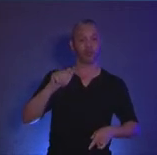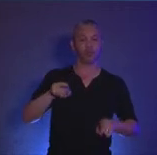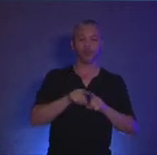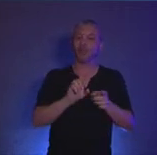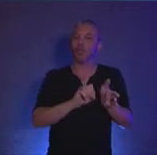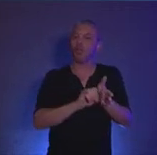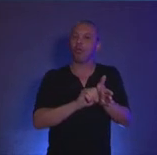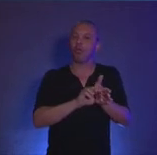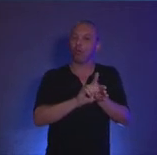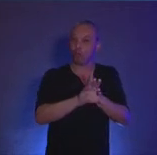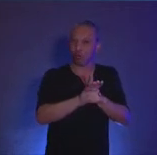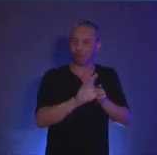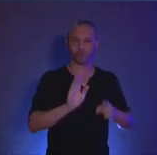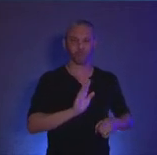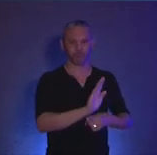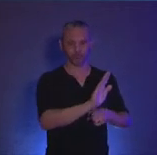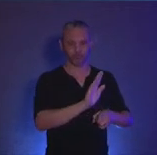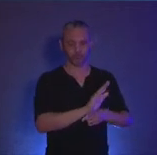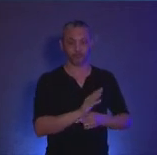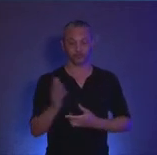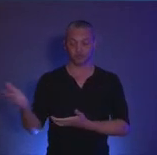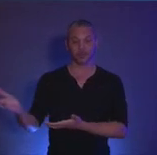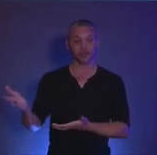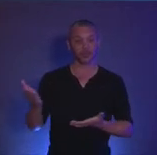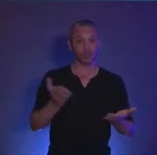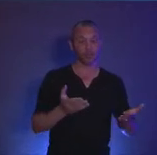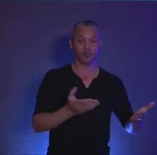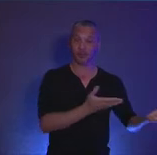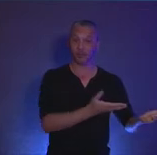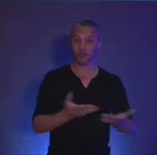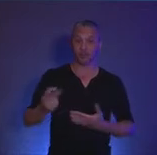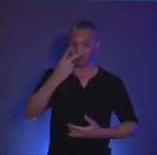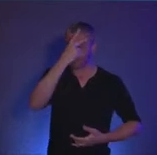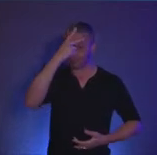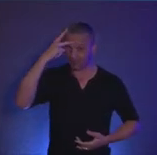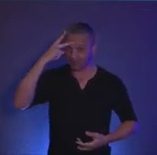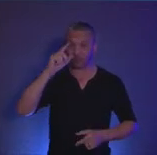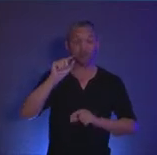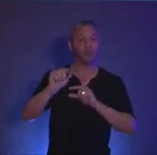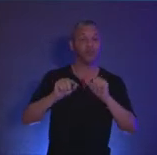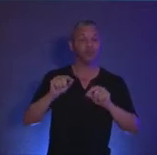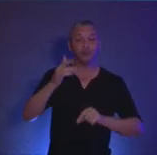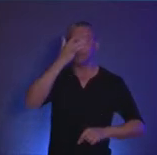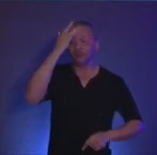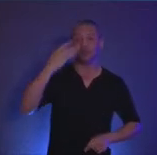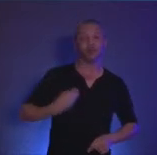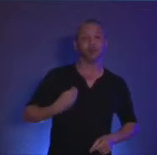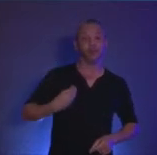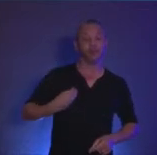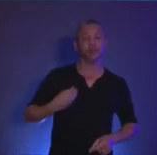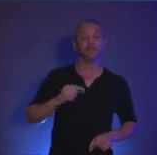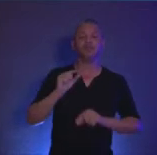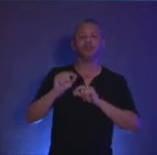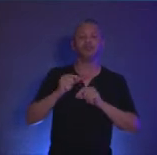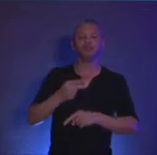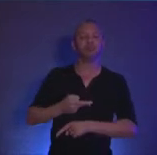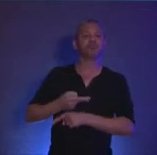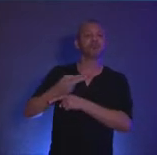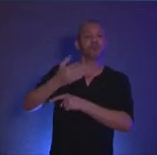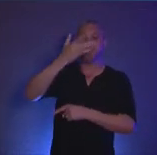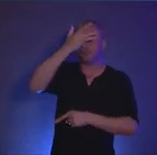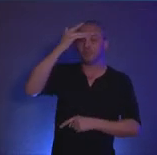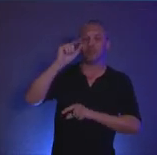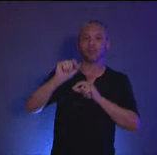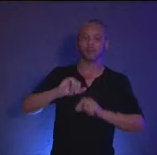News Initiative. E eu gostaria de chamar aqui para dar as boas-vindas a todos vocês, aos participantes, ao júri e aos finalistas,